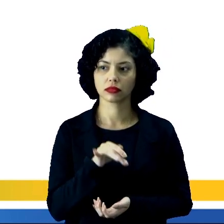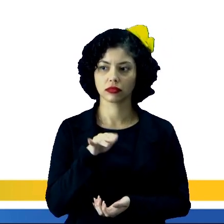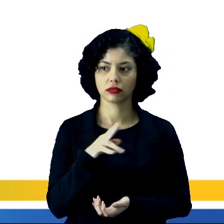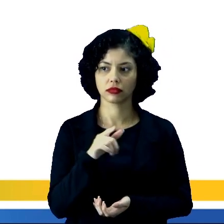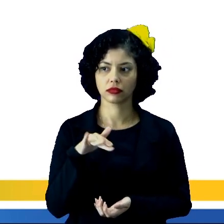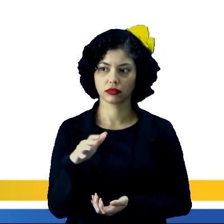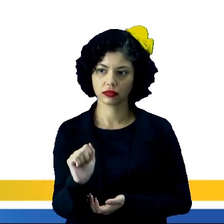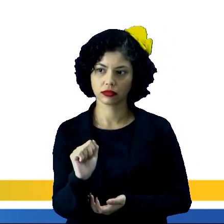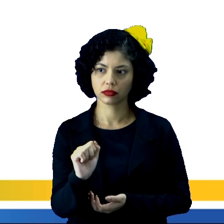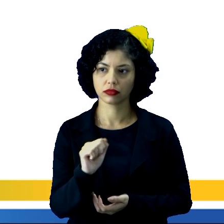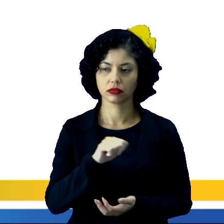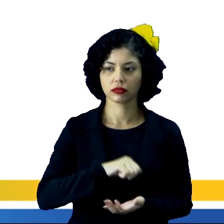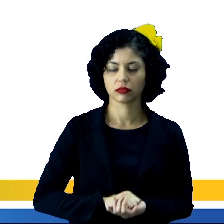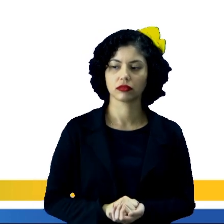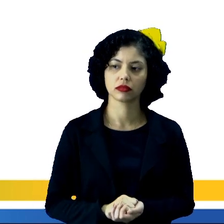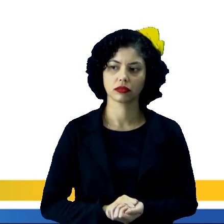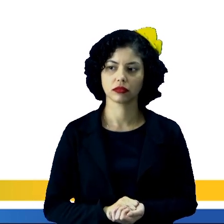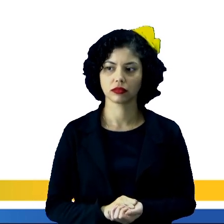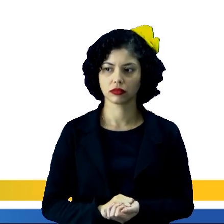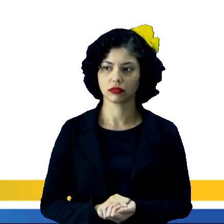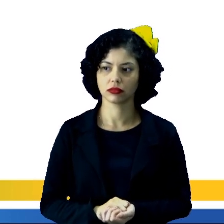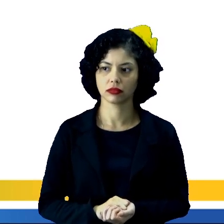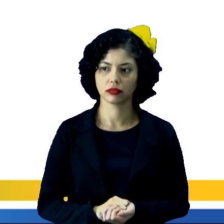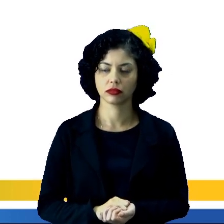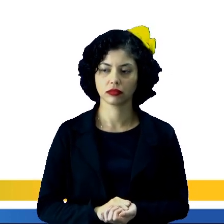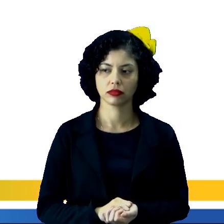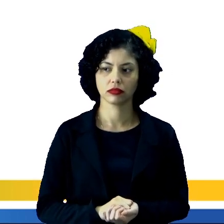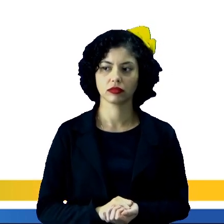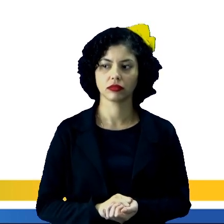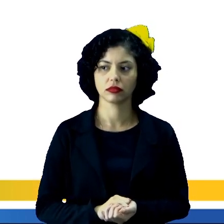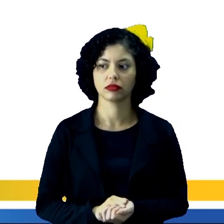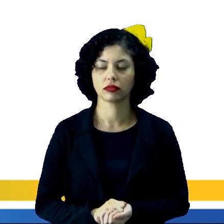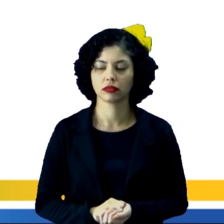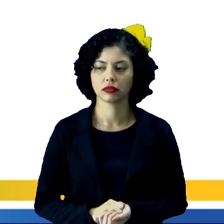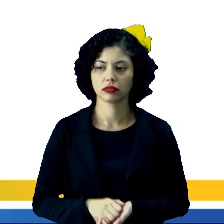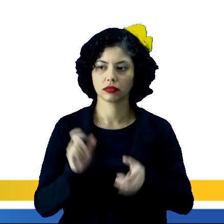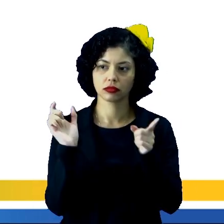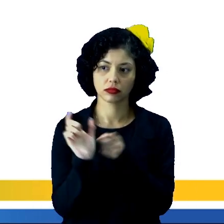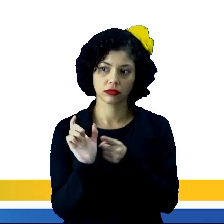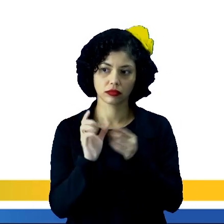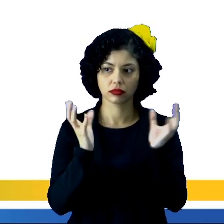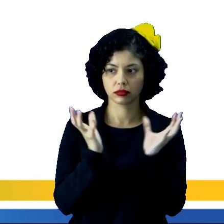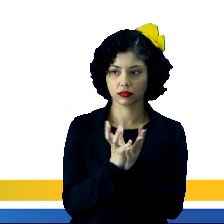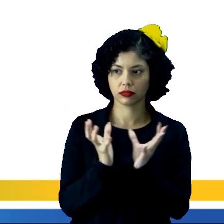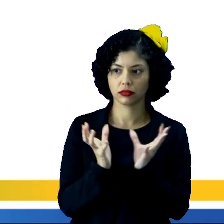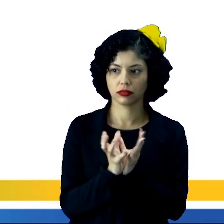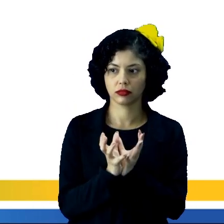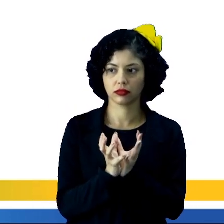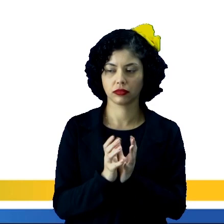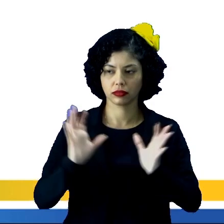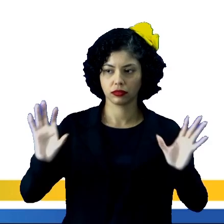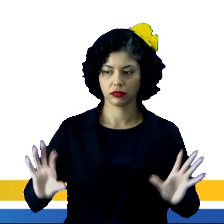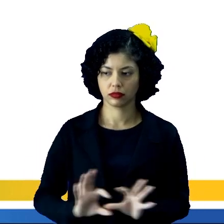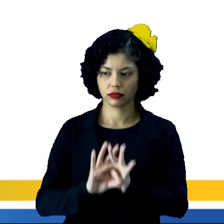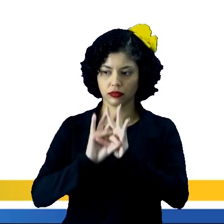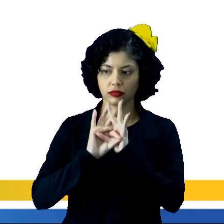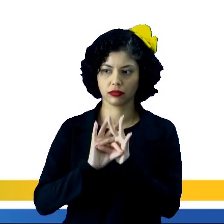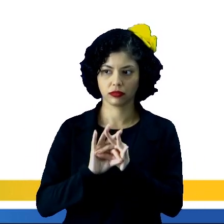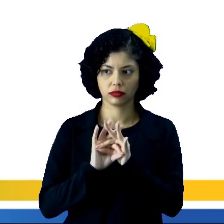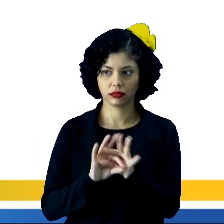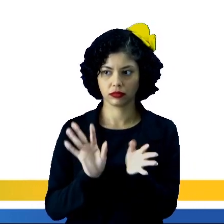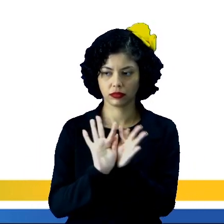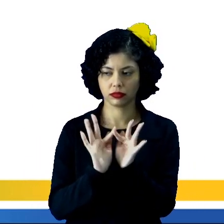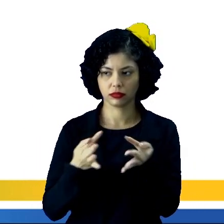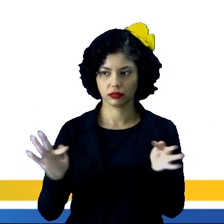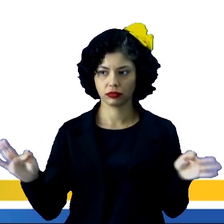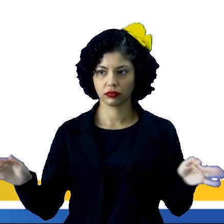de conjunctions or linking words, conjunções. São palavras ou grupo de palavras que